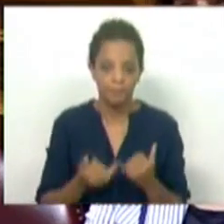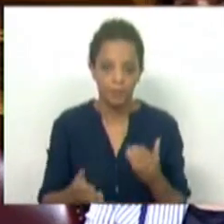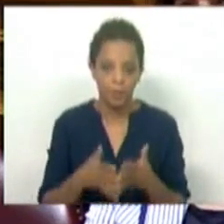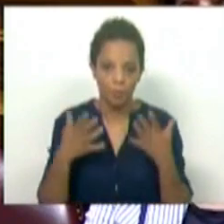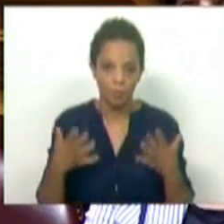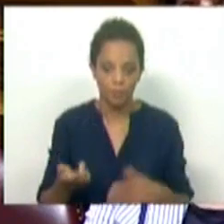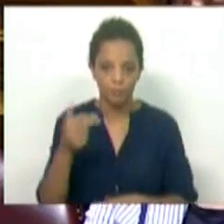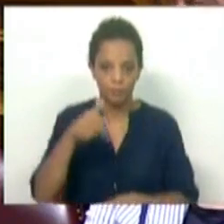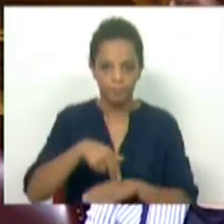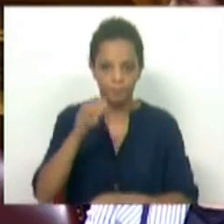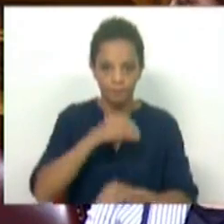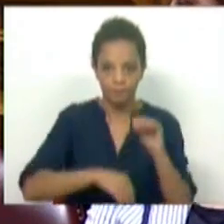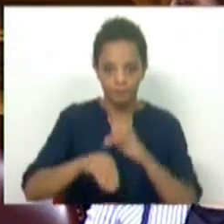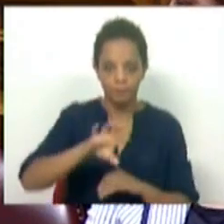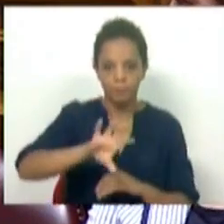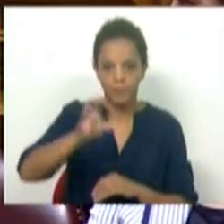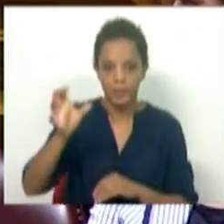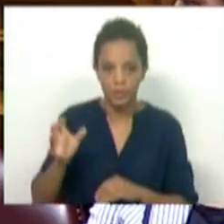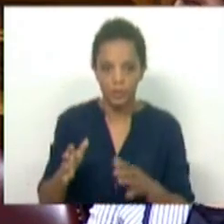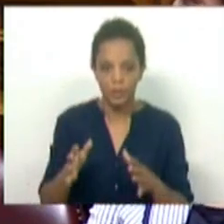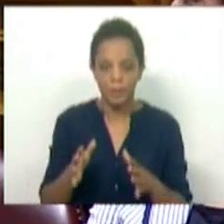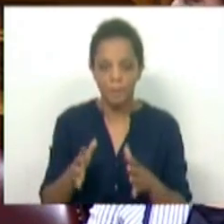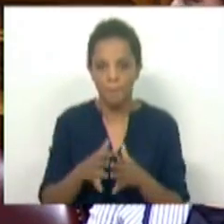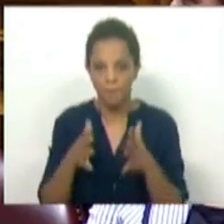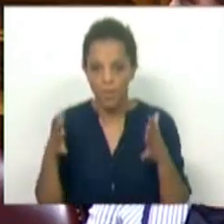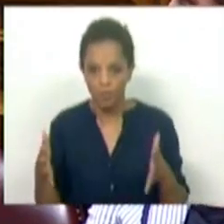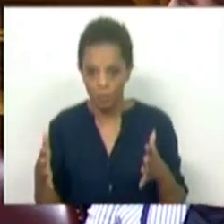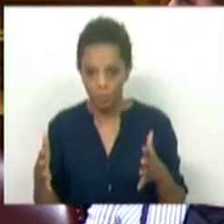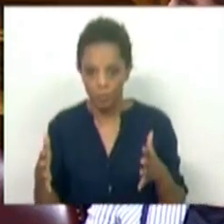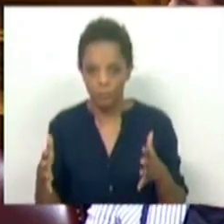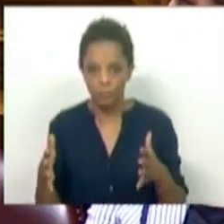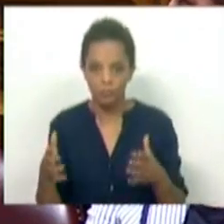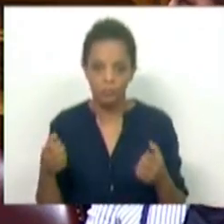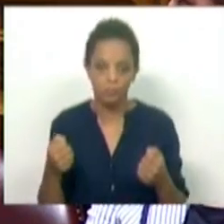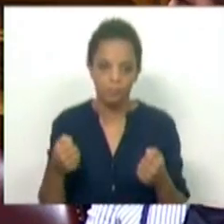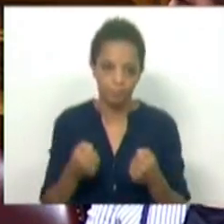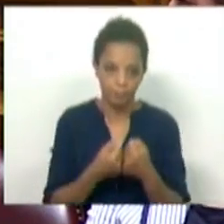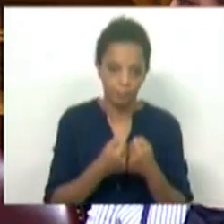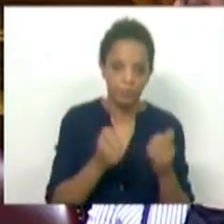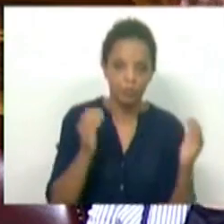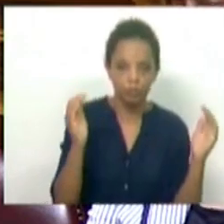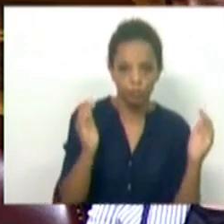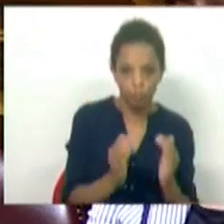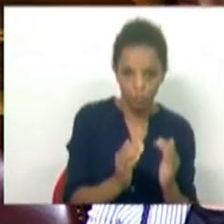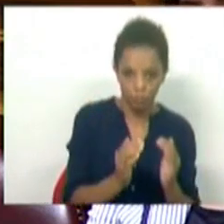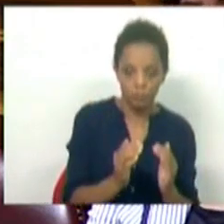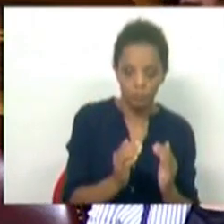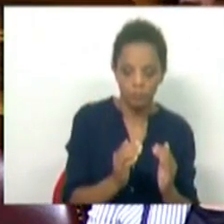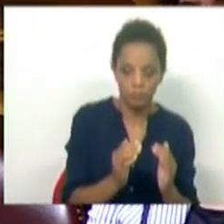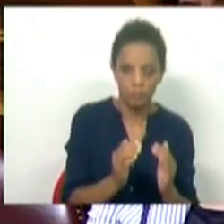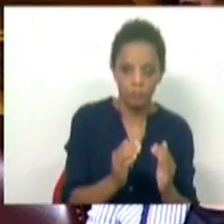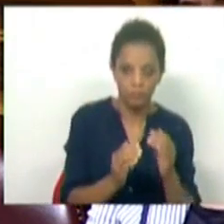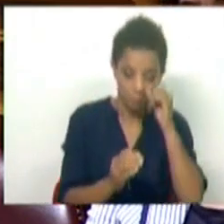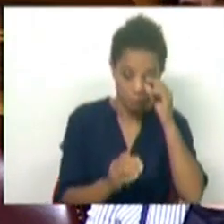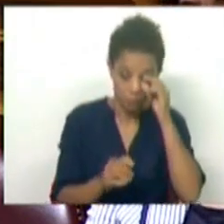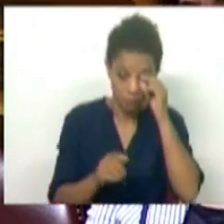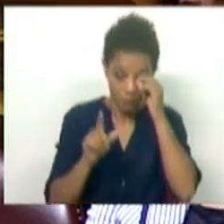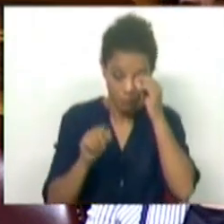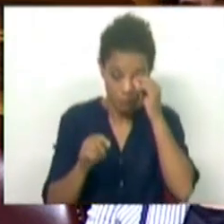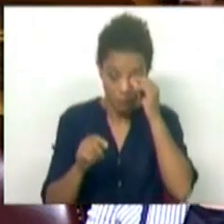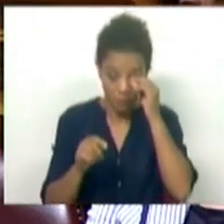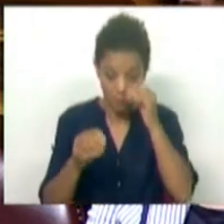aumento da presença eleitoral dos países de maior dimensão, por oposição à diminuição dos de menor dimensão.